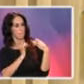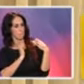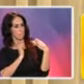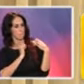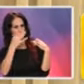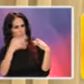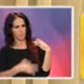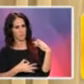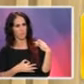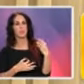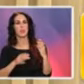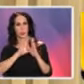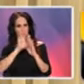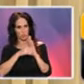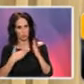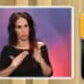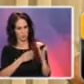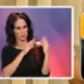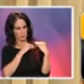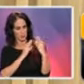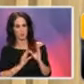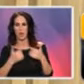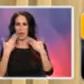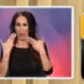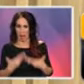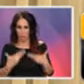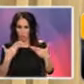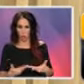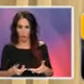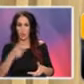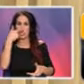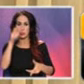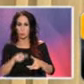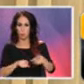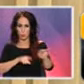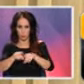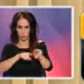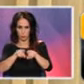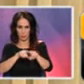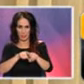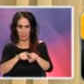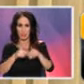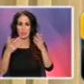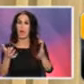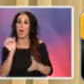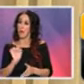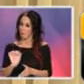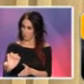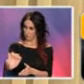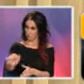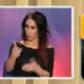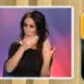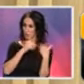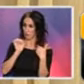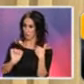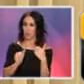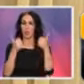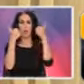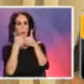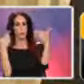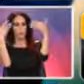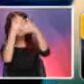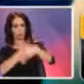responsabilidades constitucionais. Compete agora aos deputados assumir as suas. Boa noite.